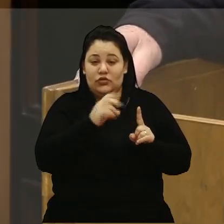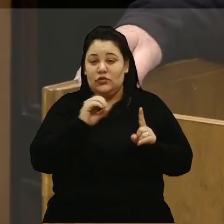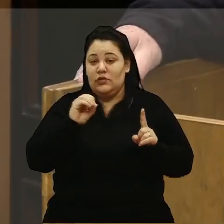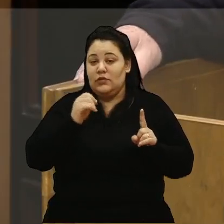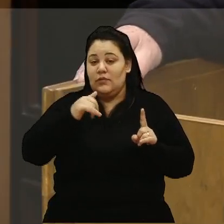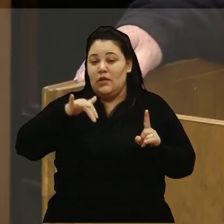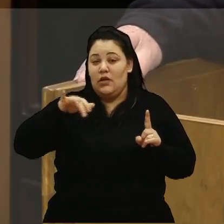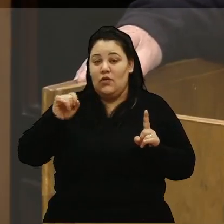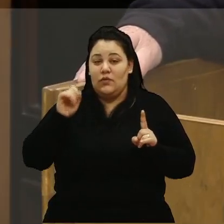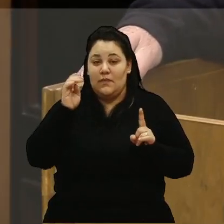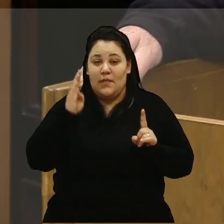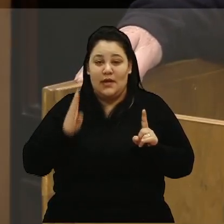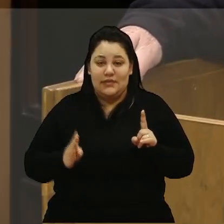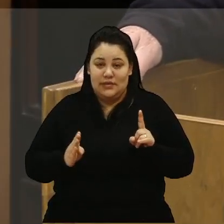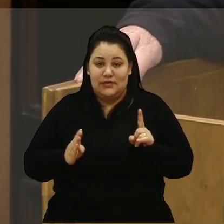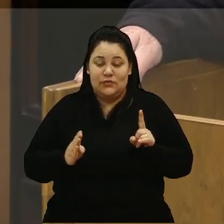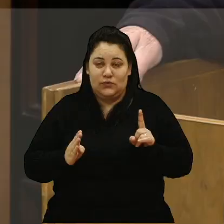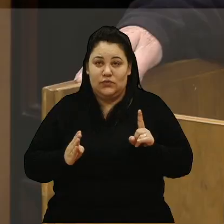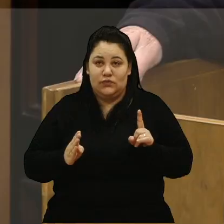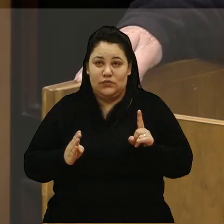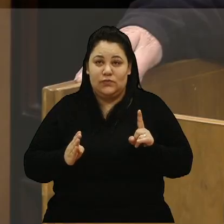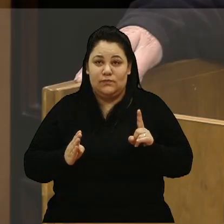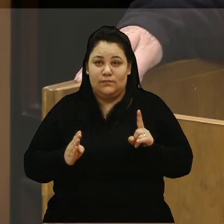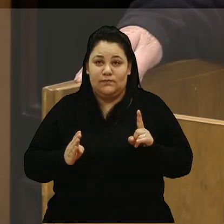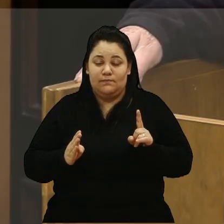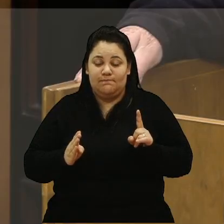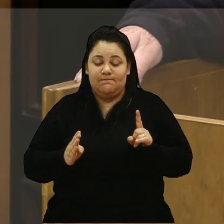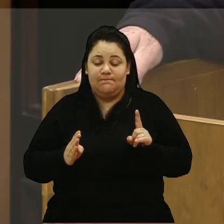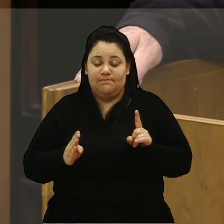de brasileiros, um quintal dos norte-americanos.